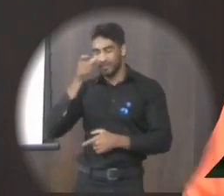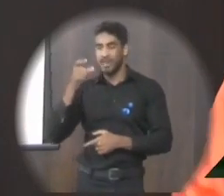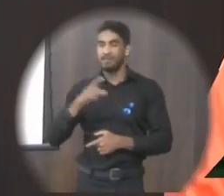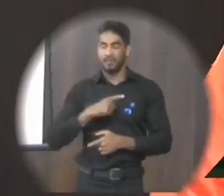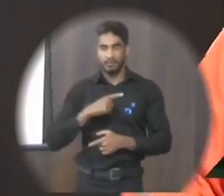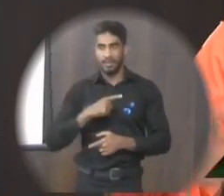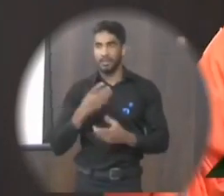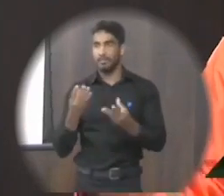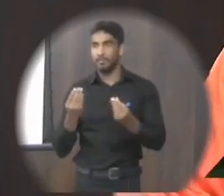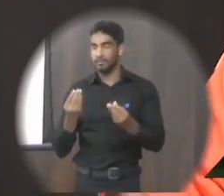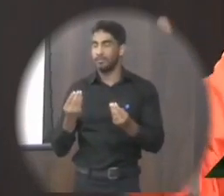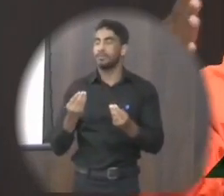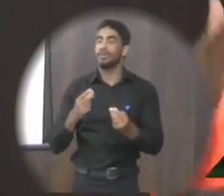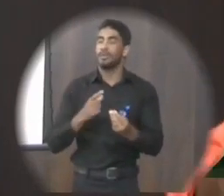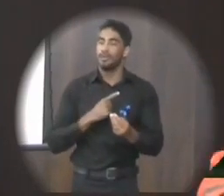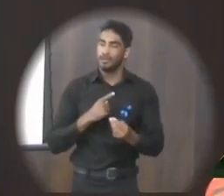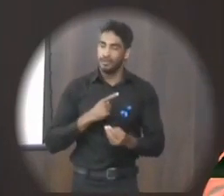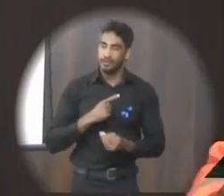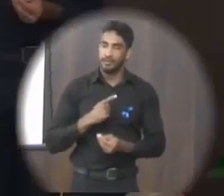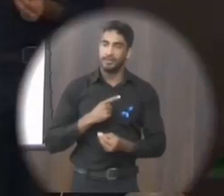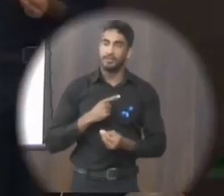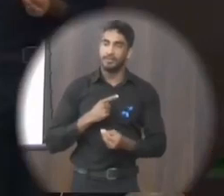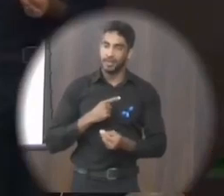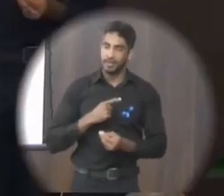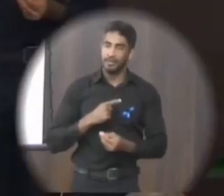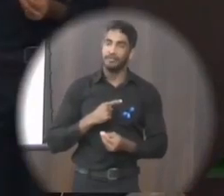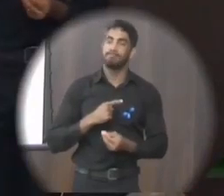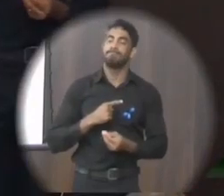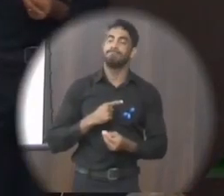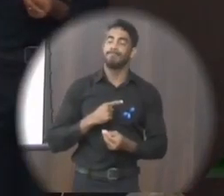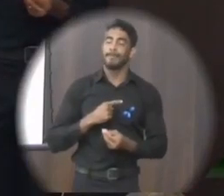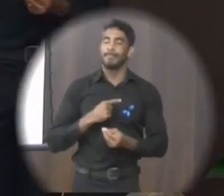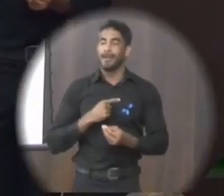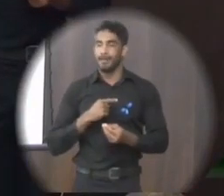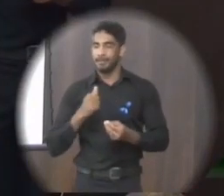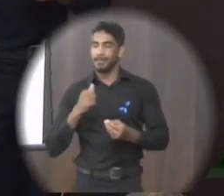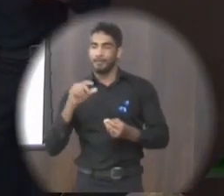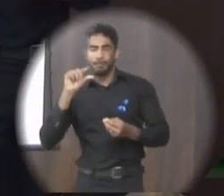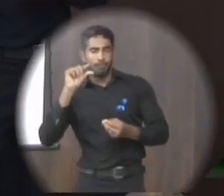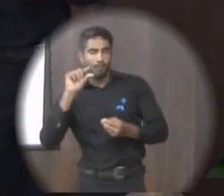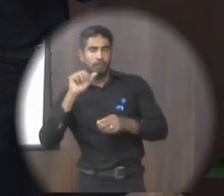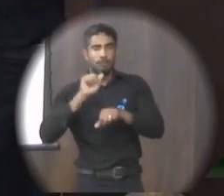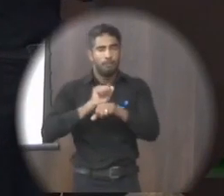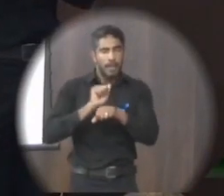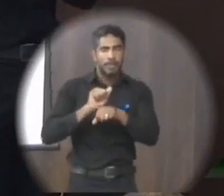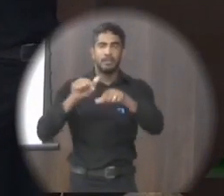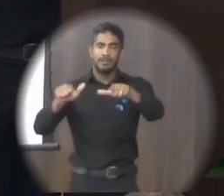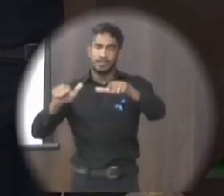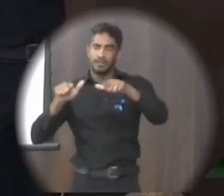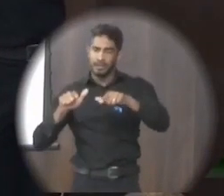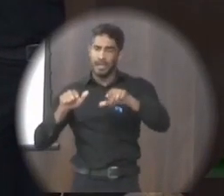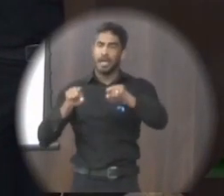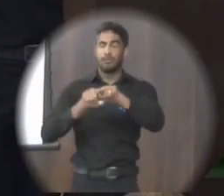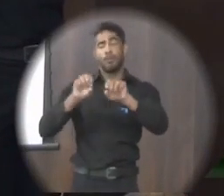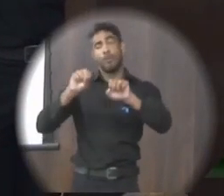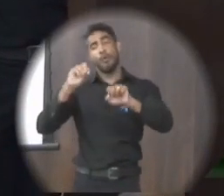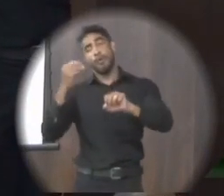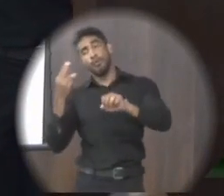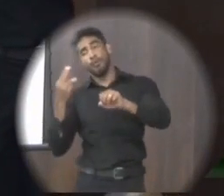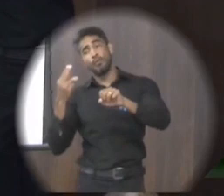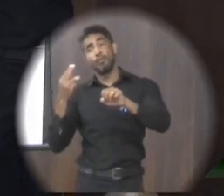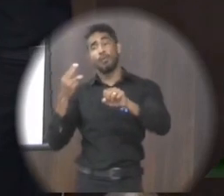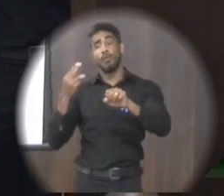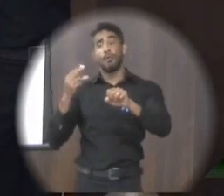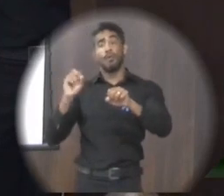em Janaúba estão ou com AVCB devidamente certificadas ou estão protegidas. Que os senhores adentrem,